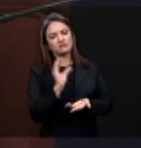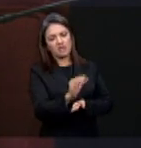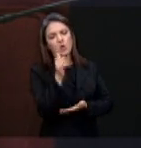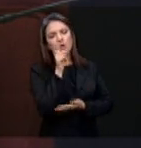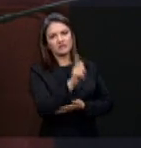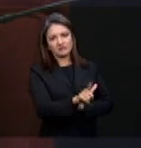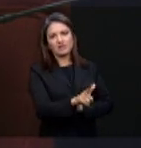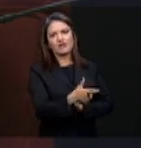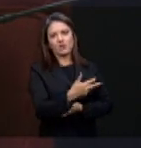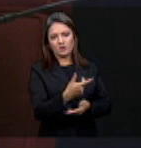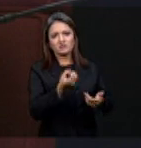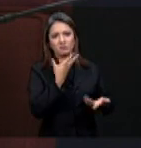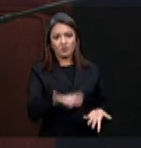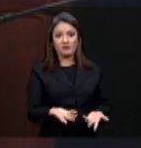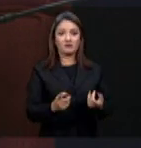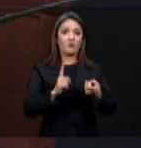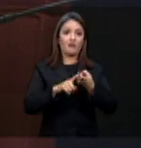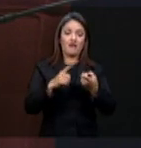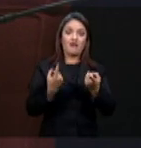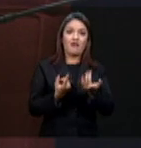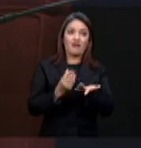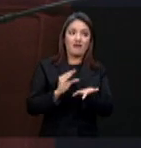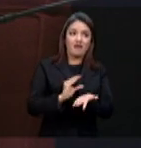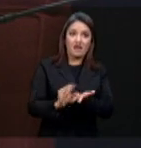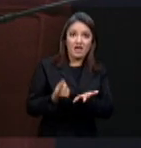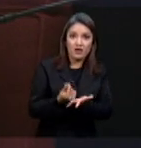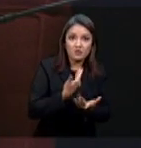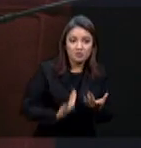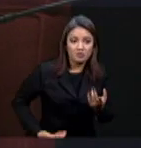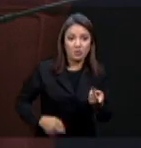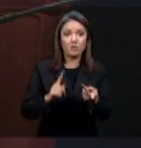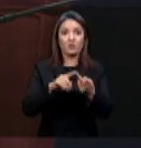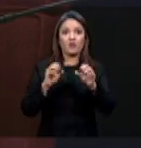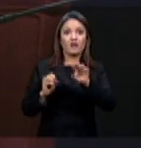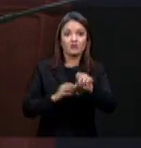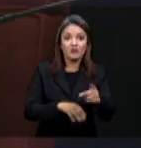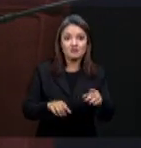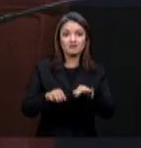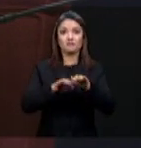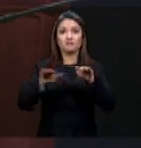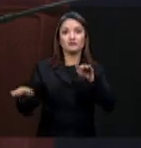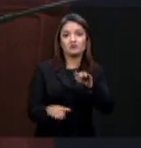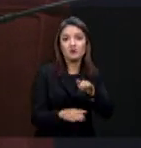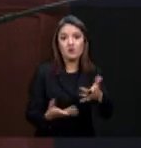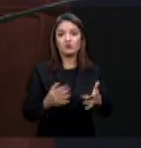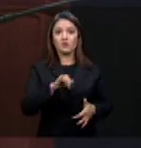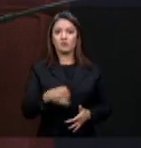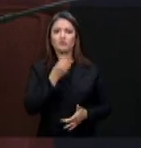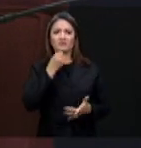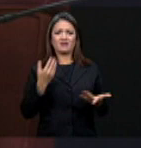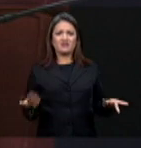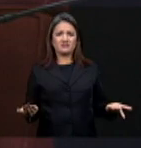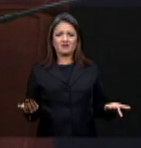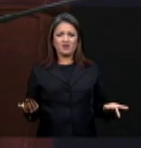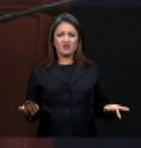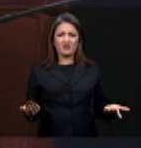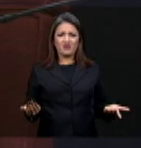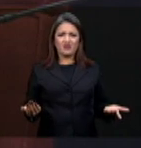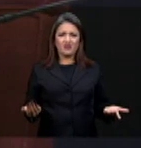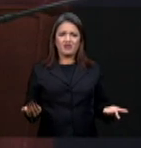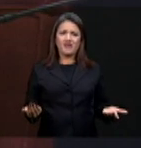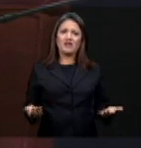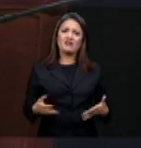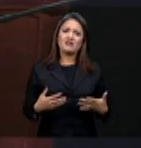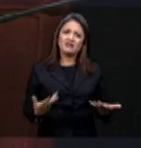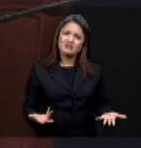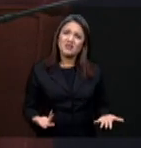públicos estamos falando de educação estamos falando de desigualdade de oportunidades Será que essa é a prioridade É estender para alunos de